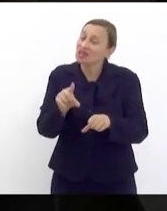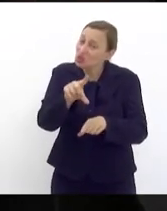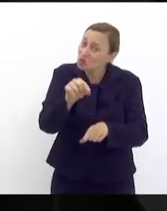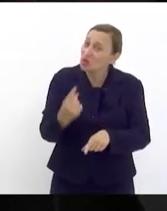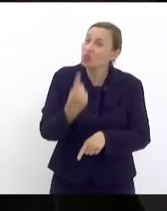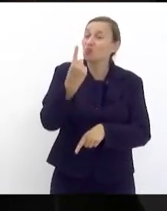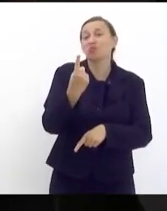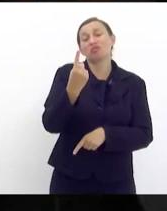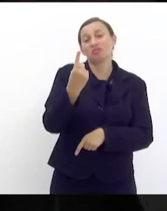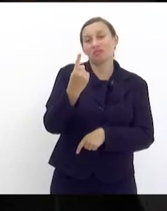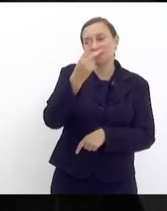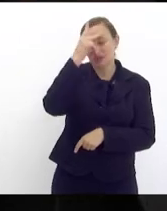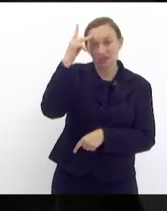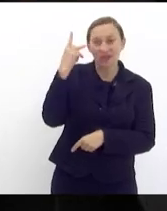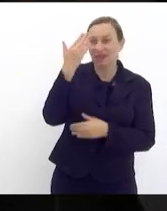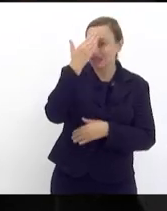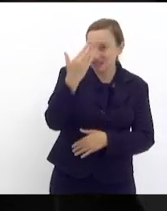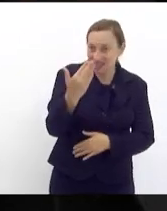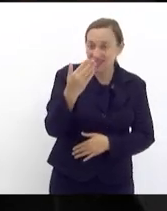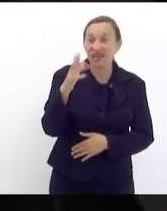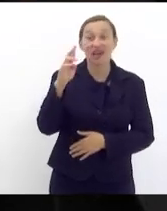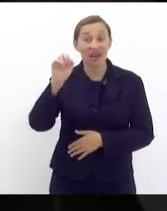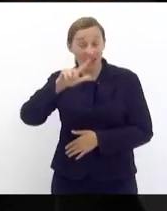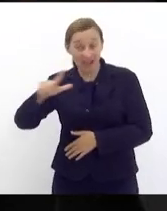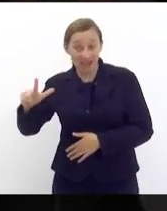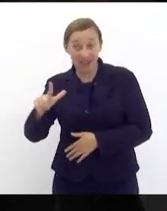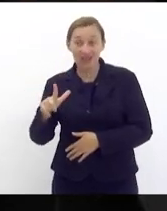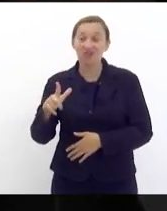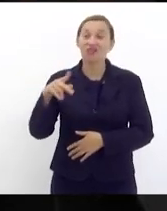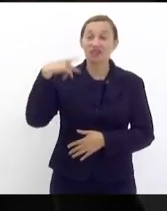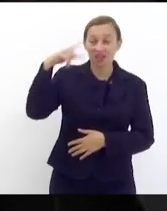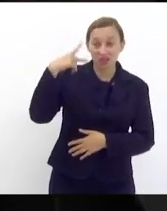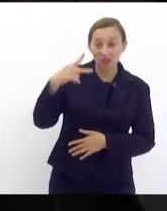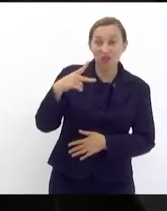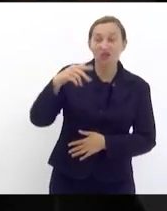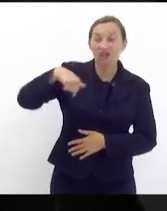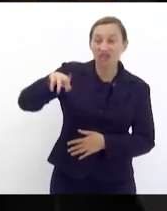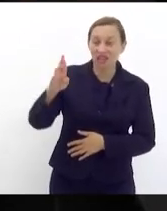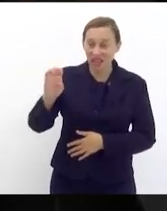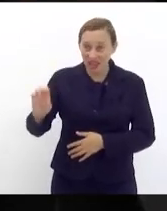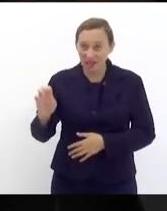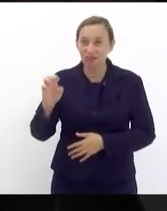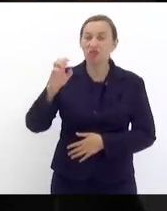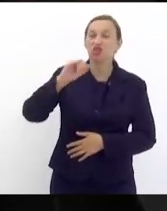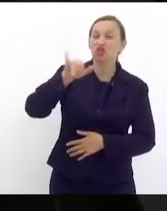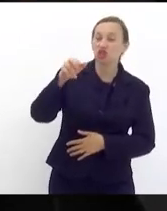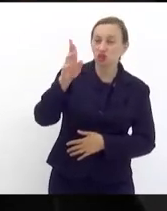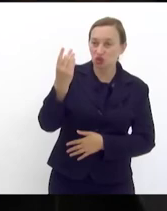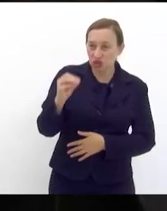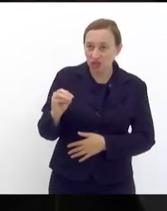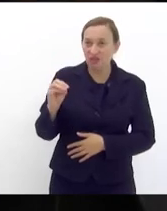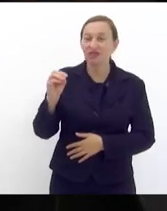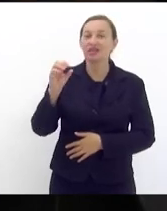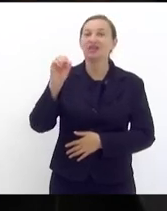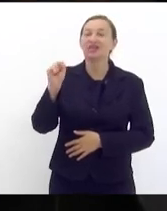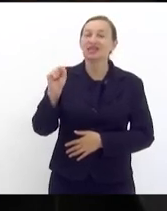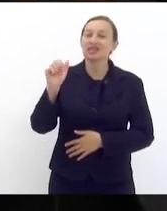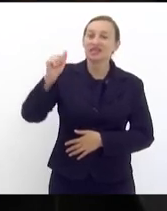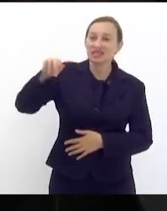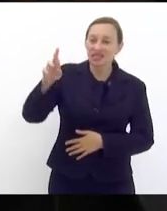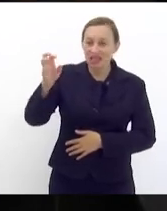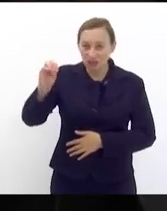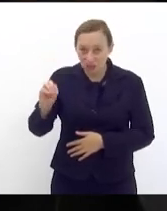Quero agradecer a Raquel, ao vereador Guilherme, ao vereador Julinho, ao vereador Sandro, ao vereador